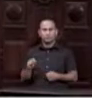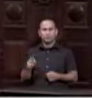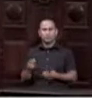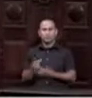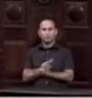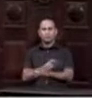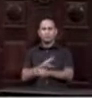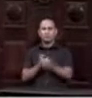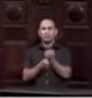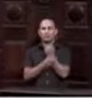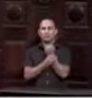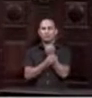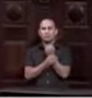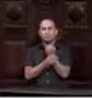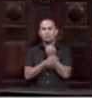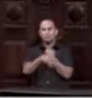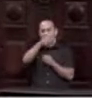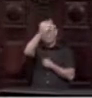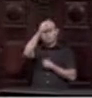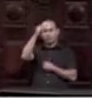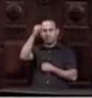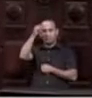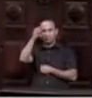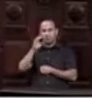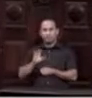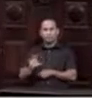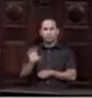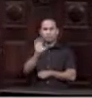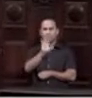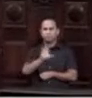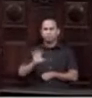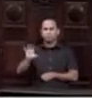da segurança pública desse Estado.